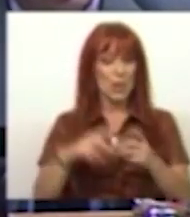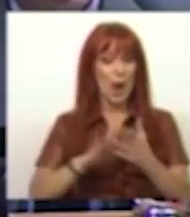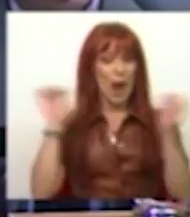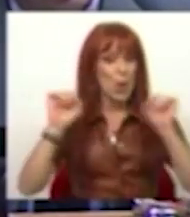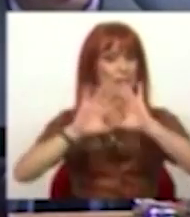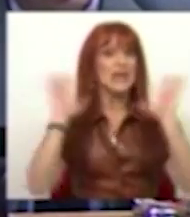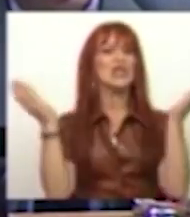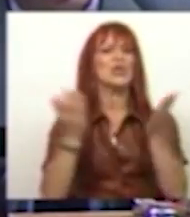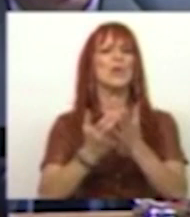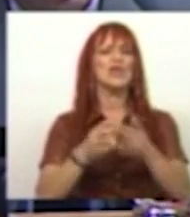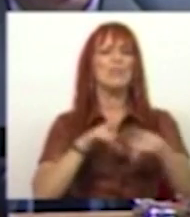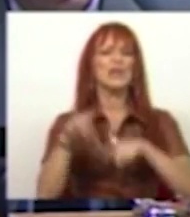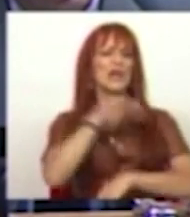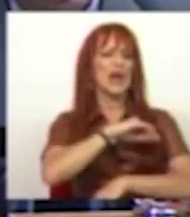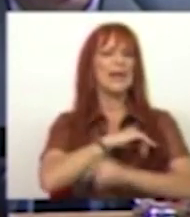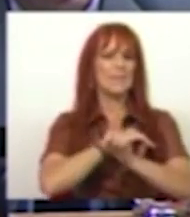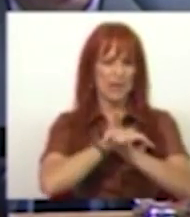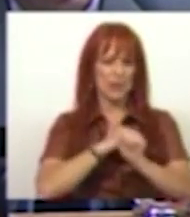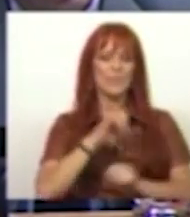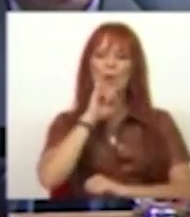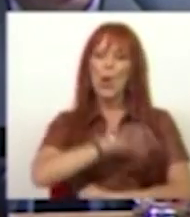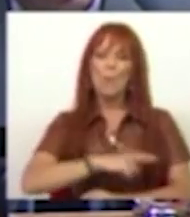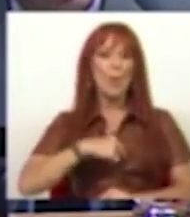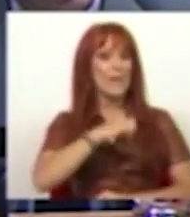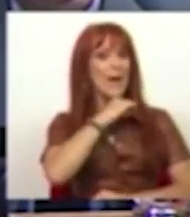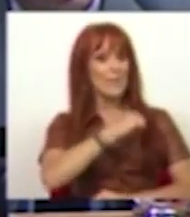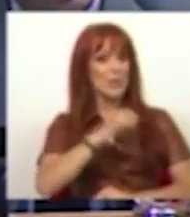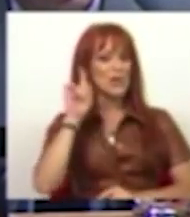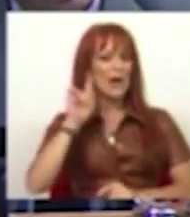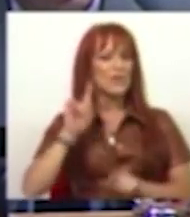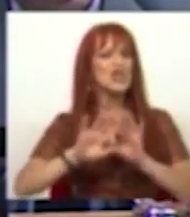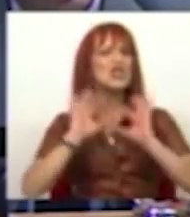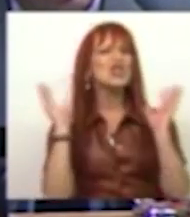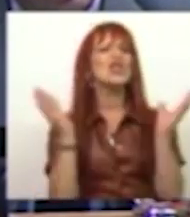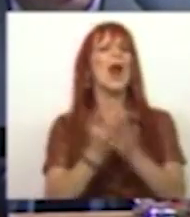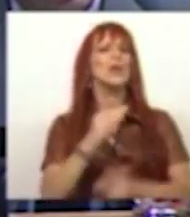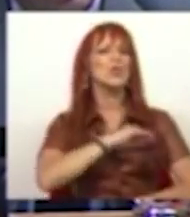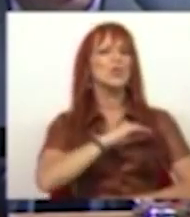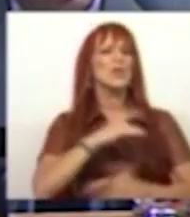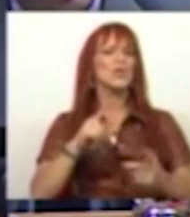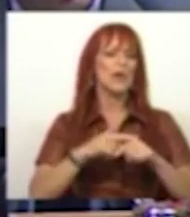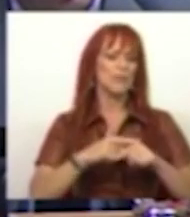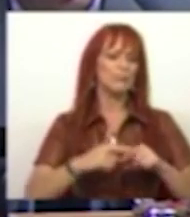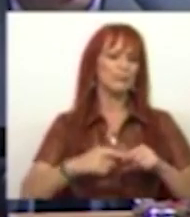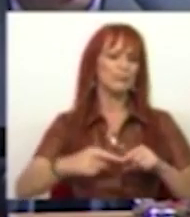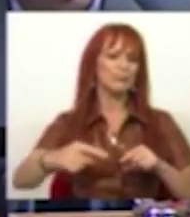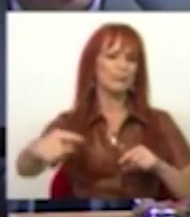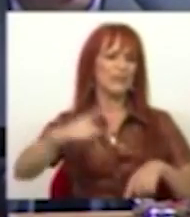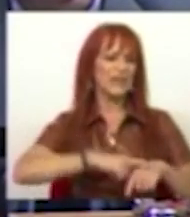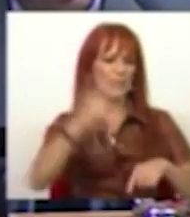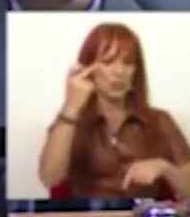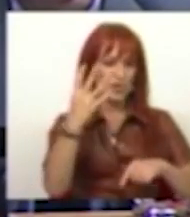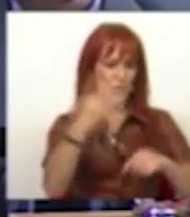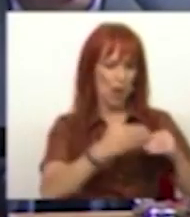acordo geral sobre a política de rendimentos que possa permitir uma valorização geral dos salários ao longo de toda a